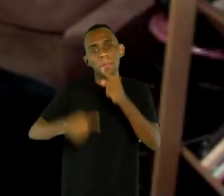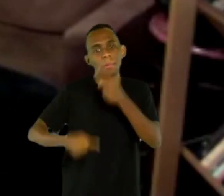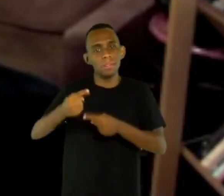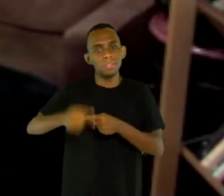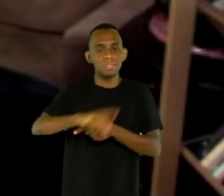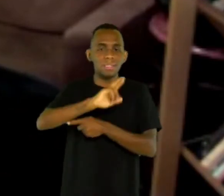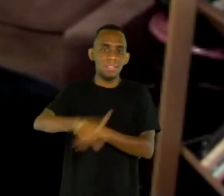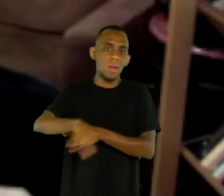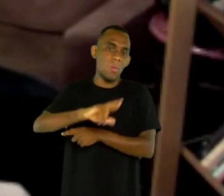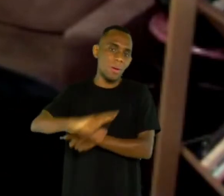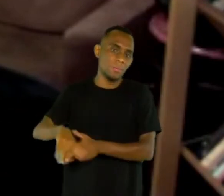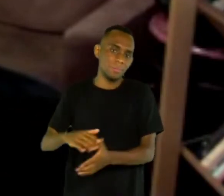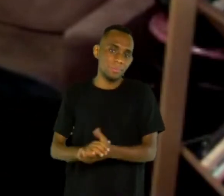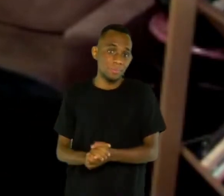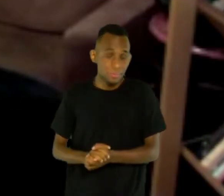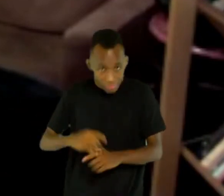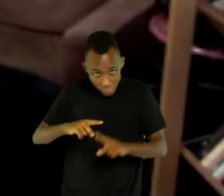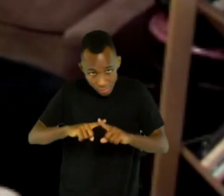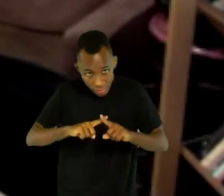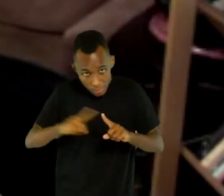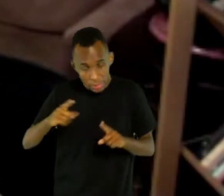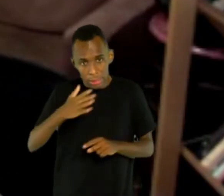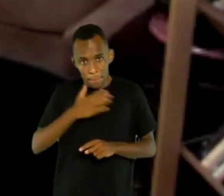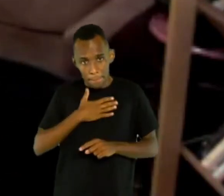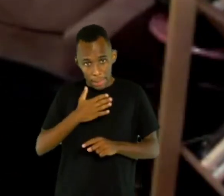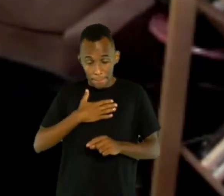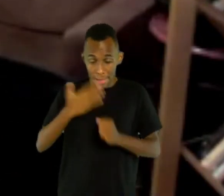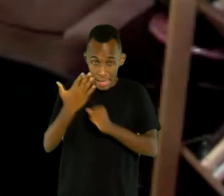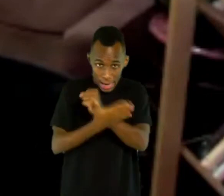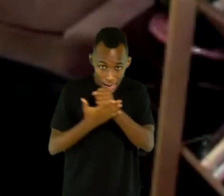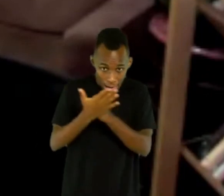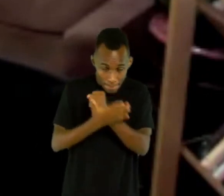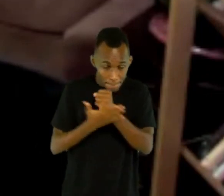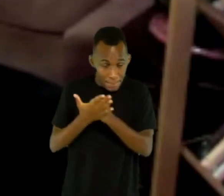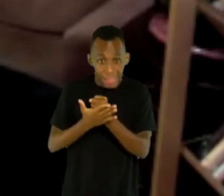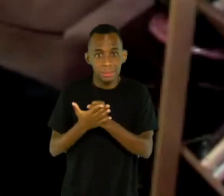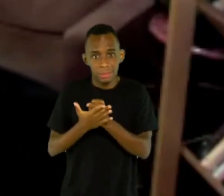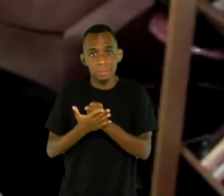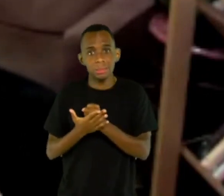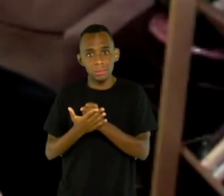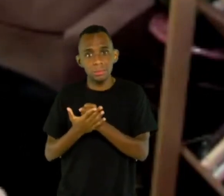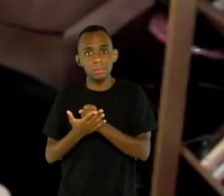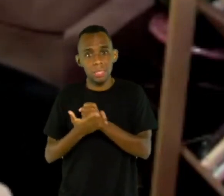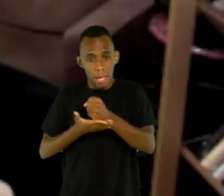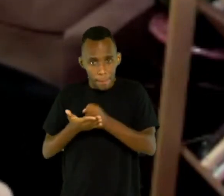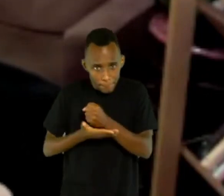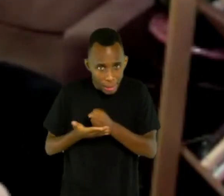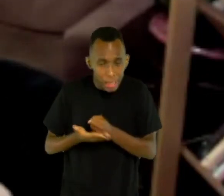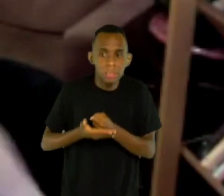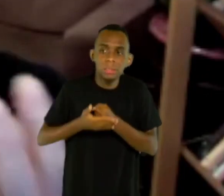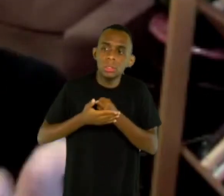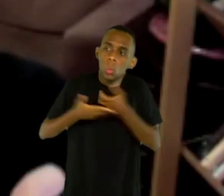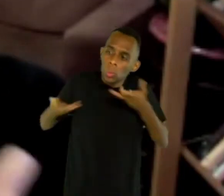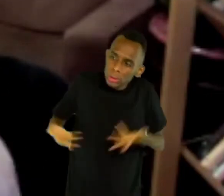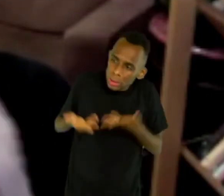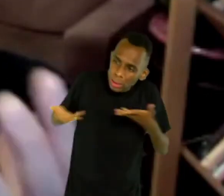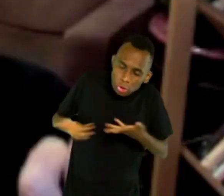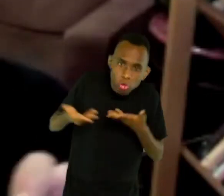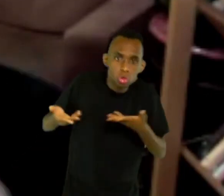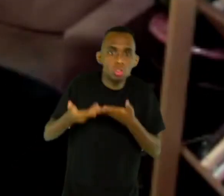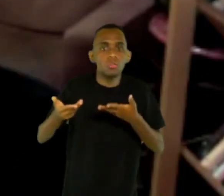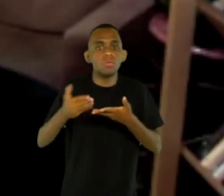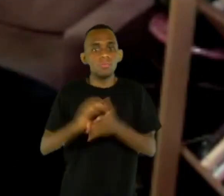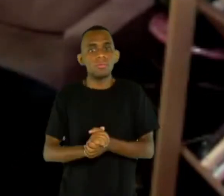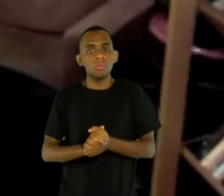Mas, para mim, o eixo e a indagação, quer dizer, digamos, o